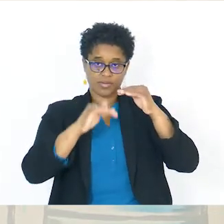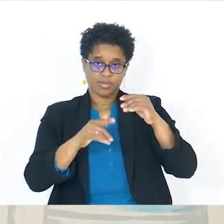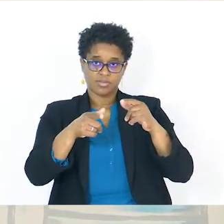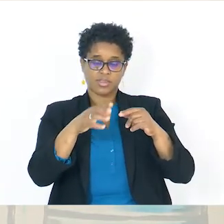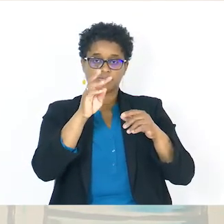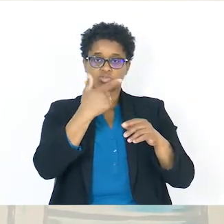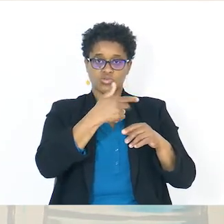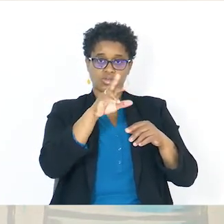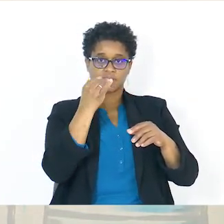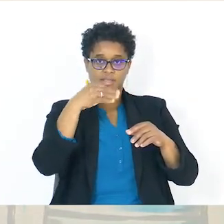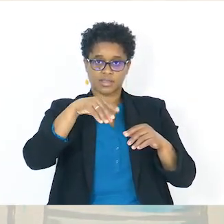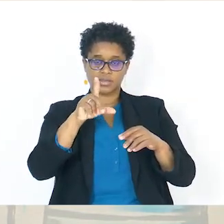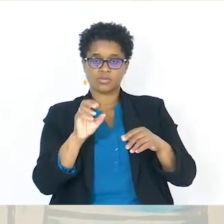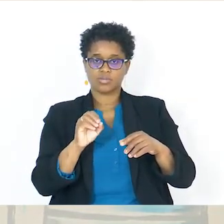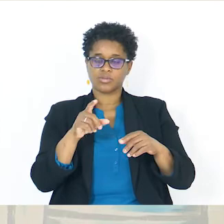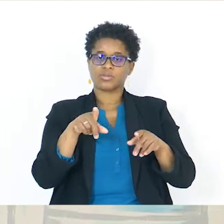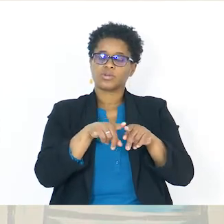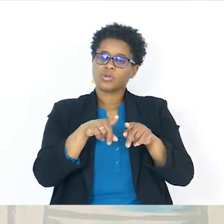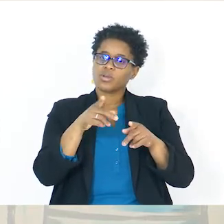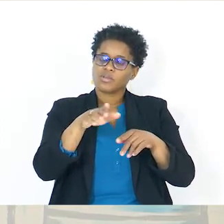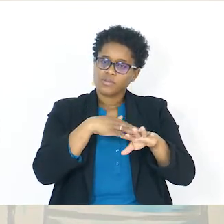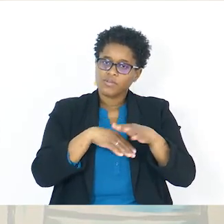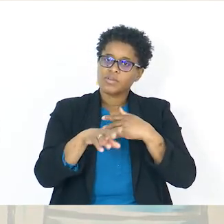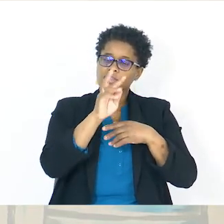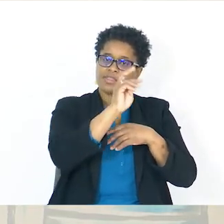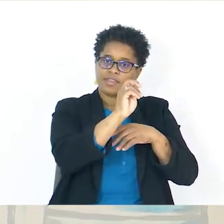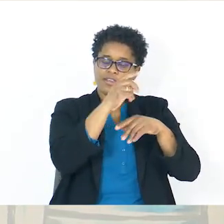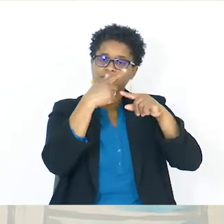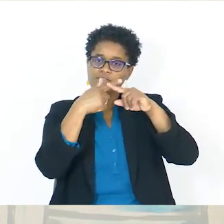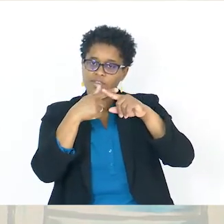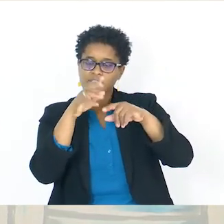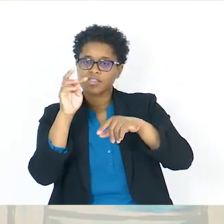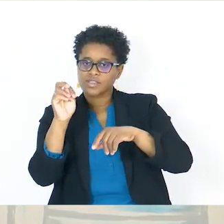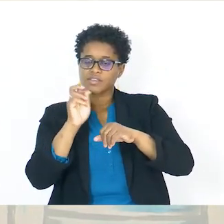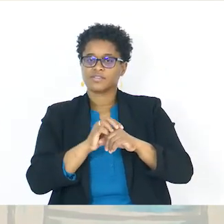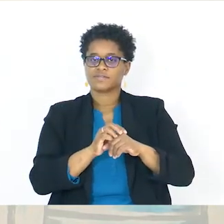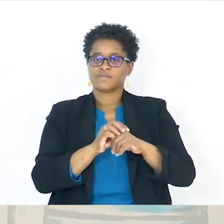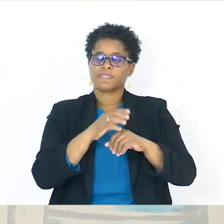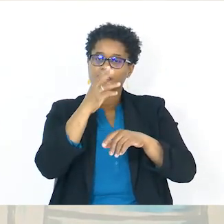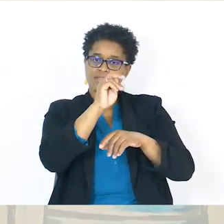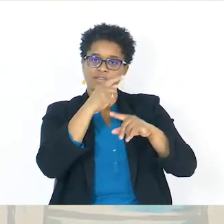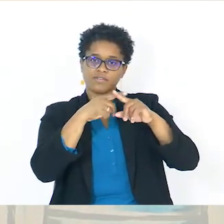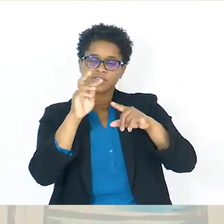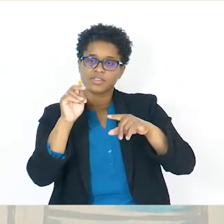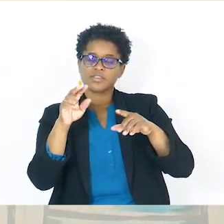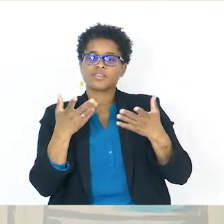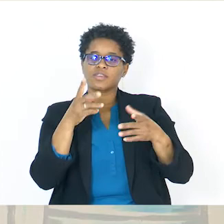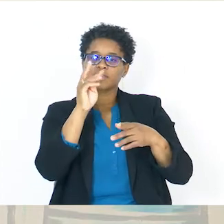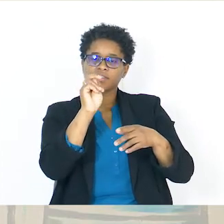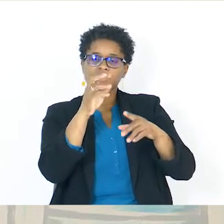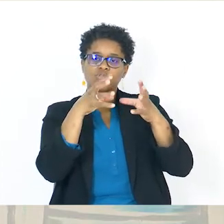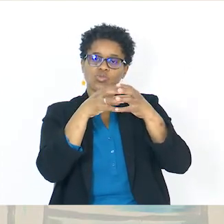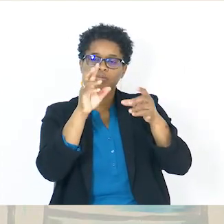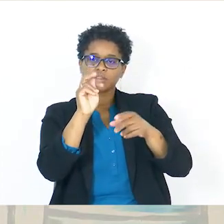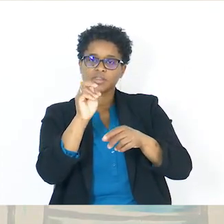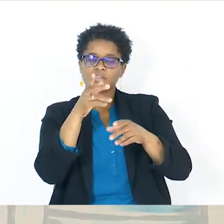linha temos o triplo. Triplo significa que fizeram 3 vezes 3. 3 vezes 3. 3 grupos